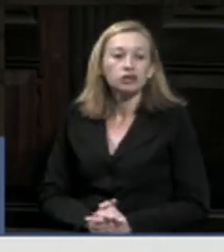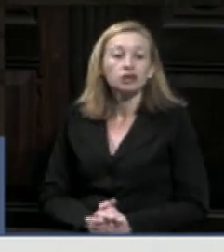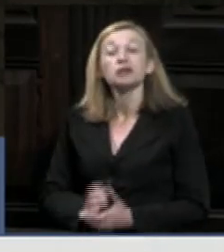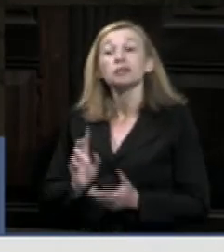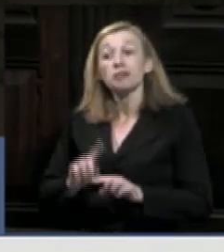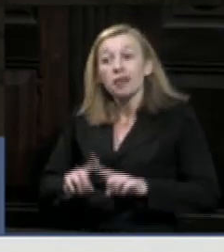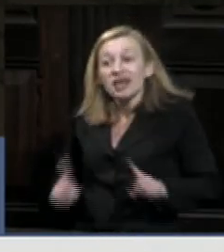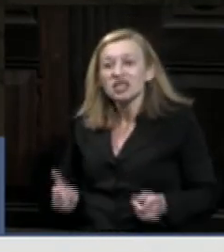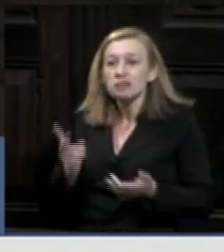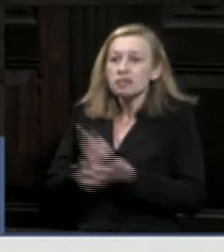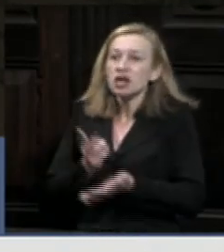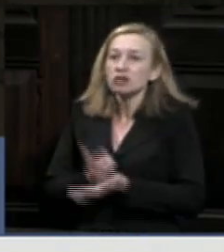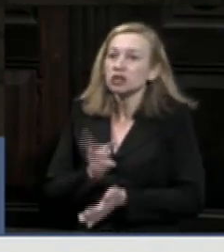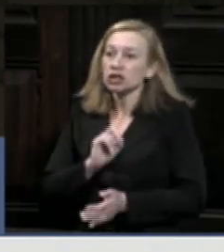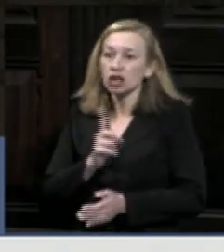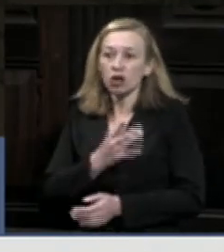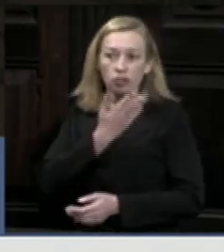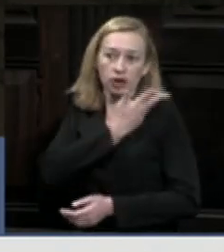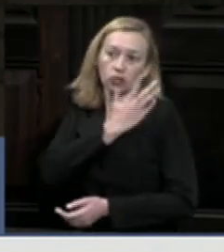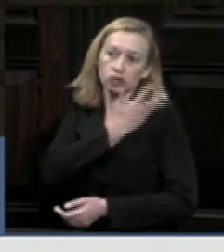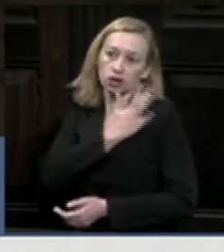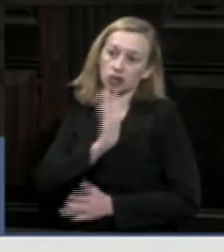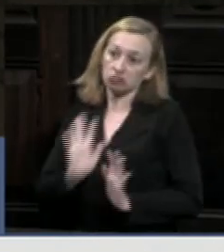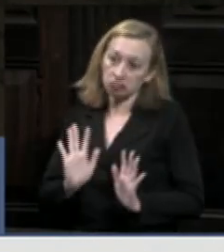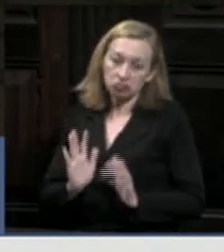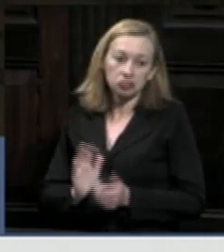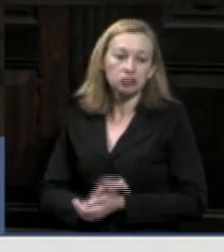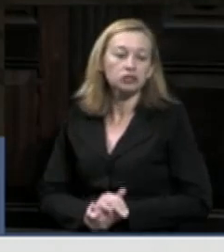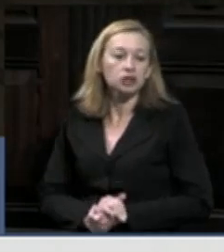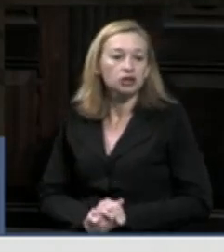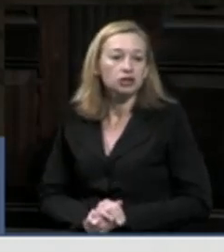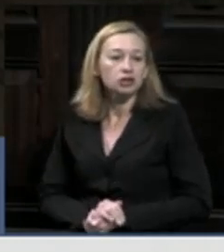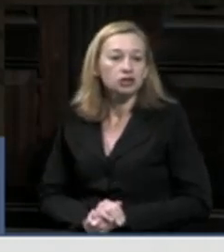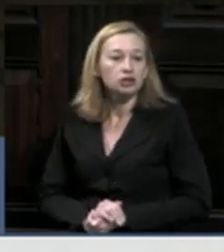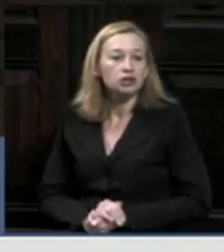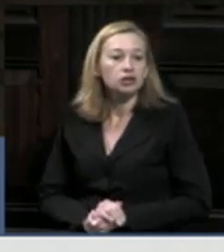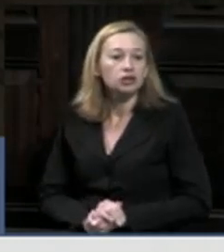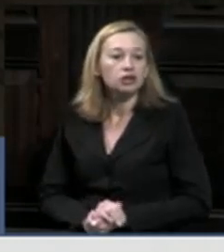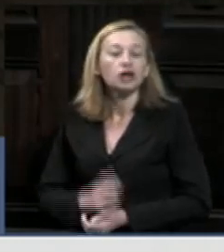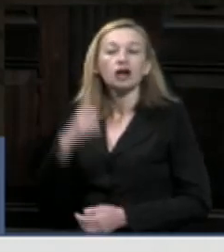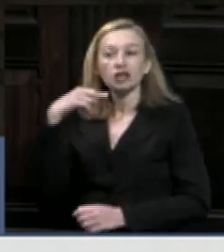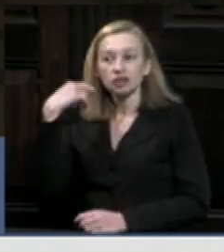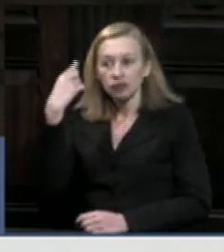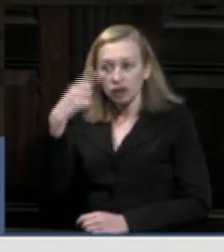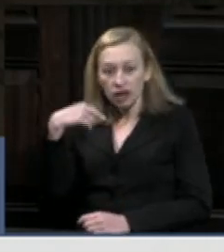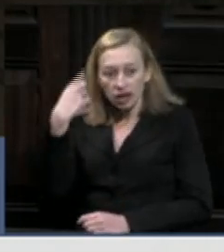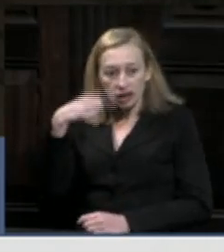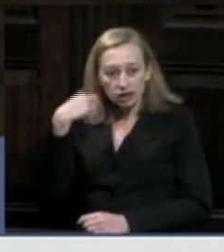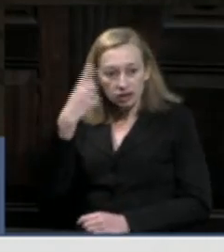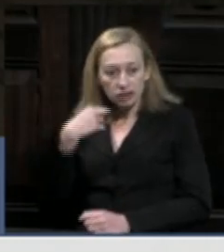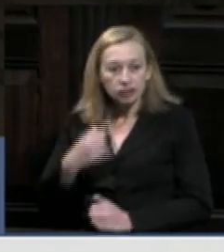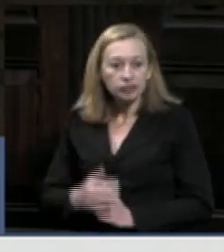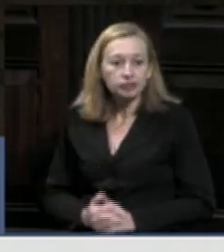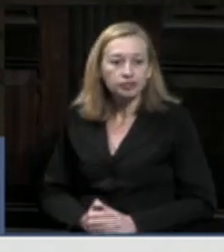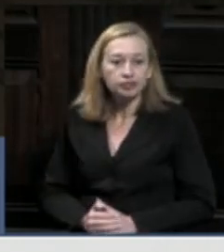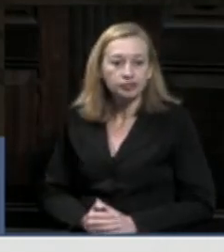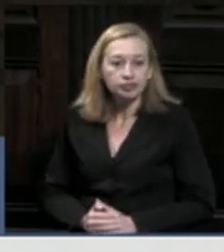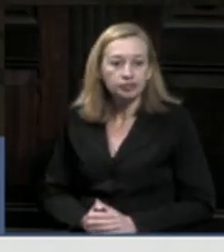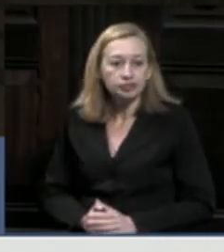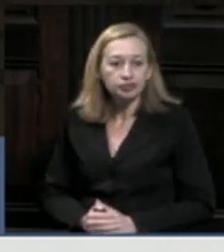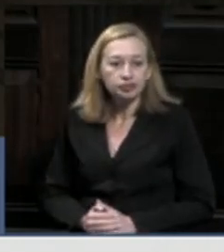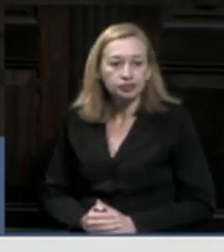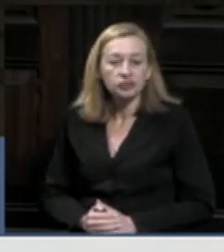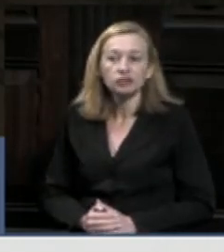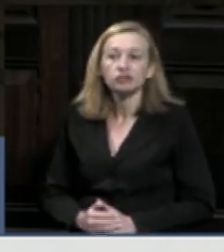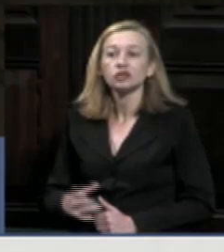sido alvo de racismo a advogada teve ser sitiada essencial do seu